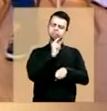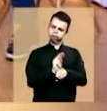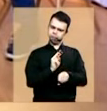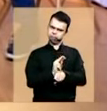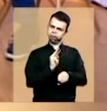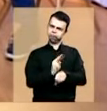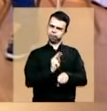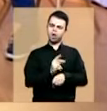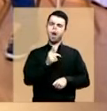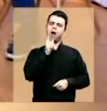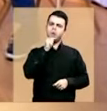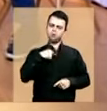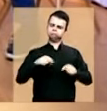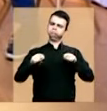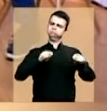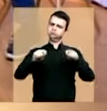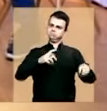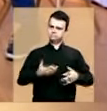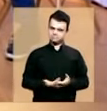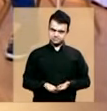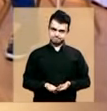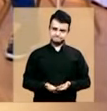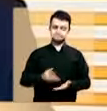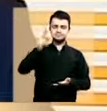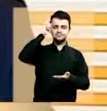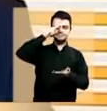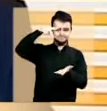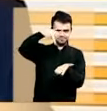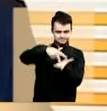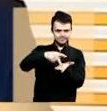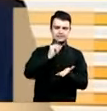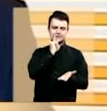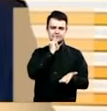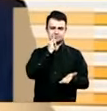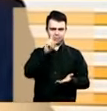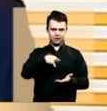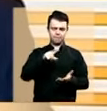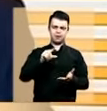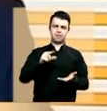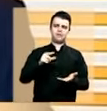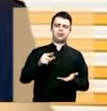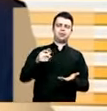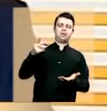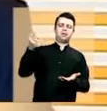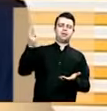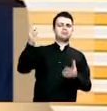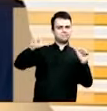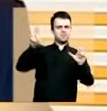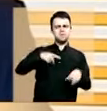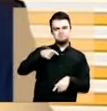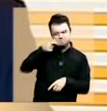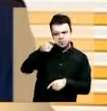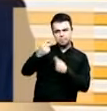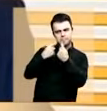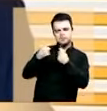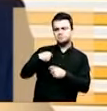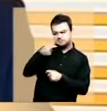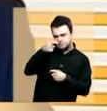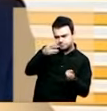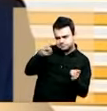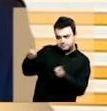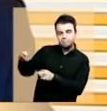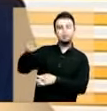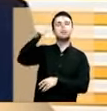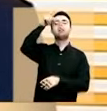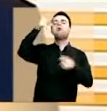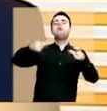meio ambiente, né? Um exemplo clássico dentro do assunto da água, que nós tivemos esse dia até ouvindo uma reportagem, fizeram